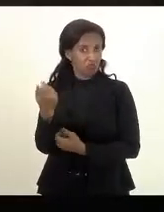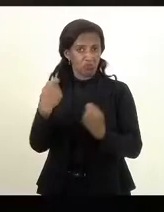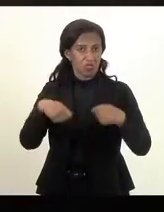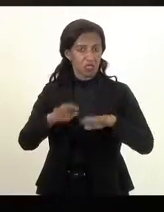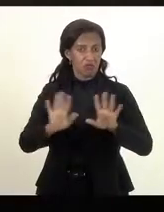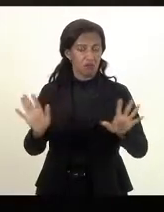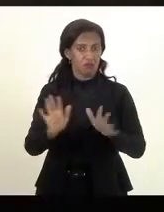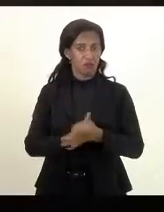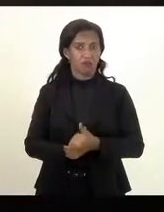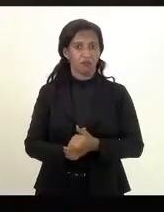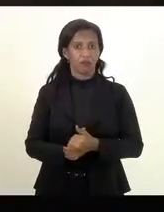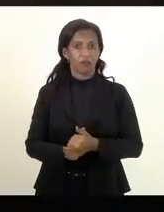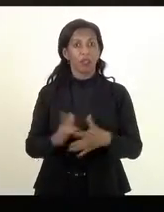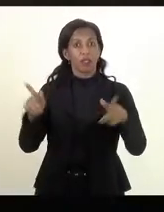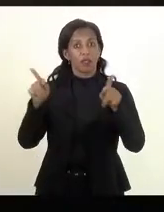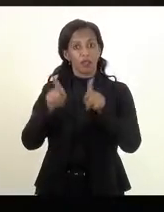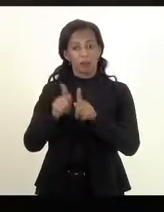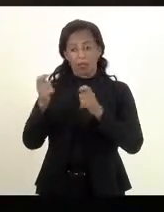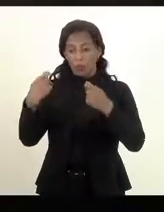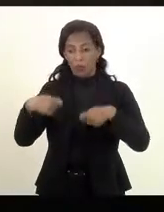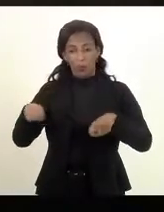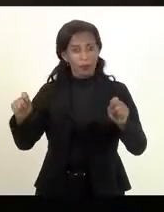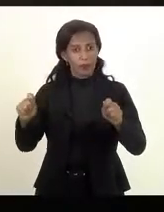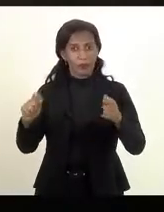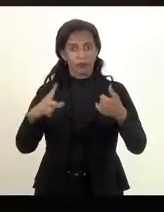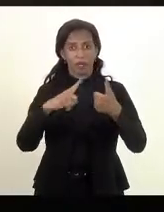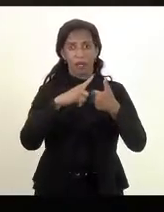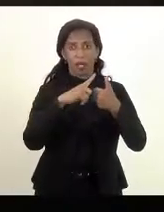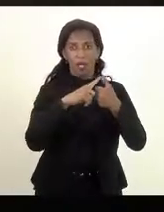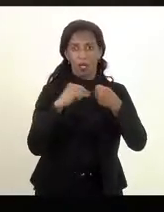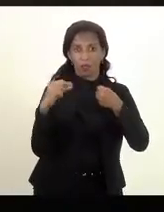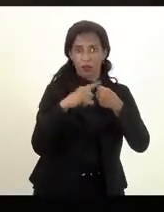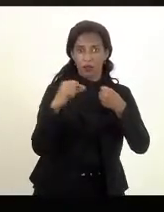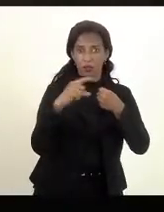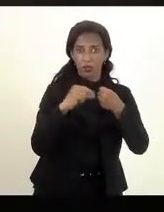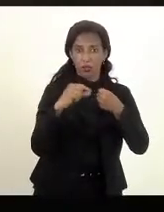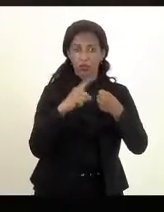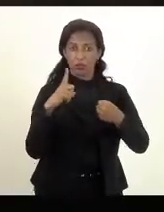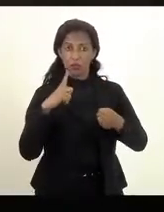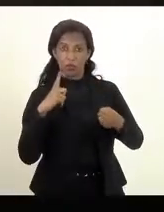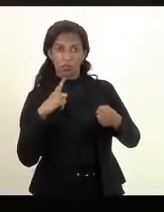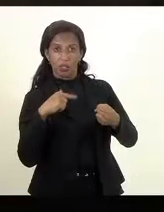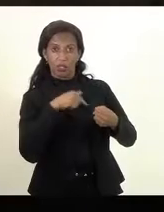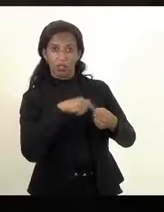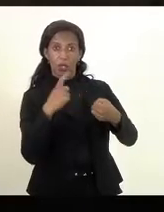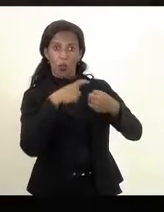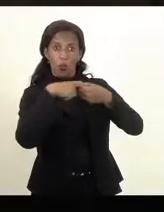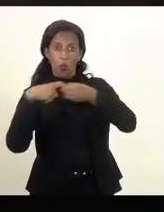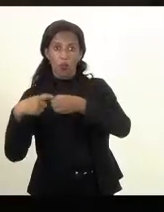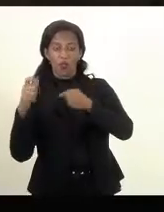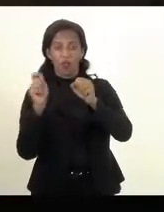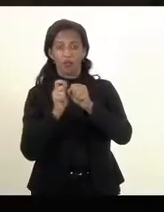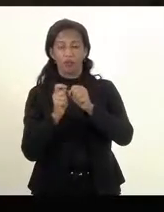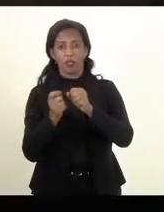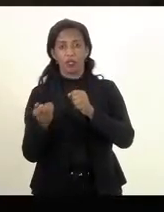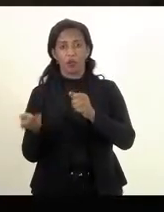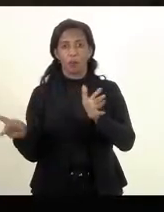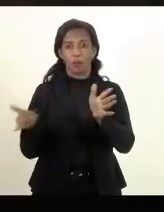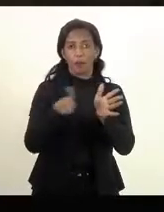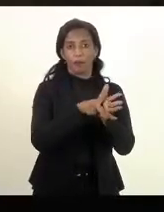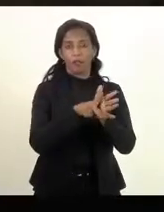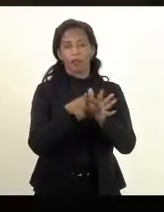não precisaria dos artigos que dizem respeito ao convênio fazendo parte do projeto.